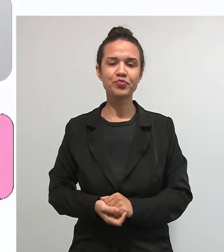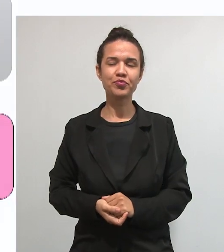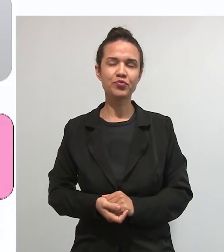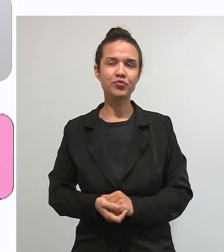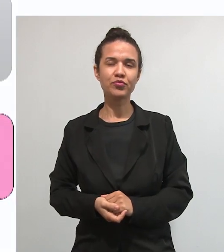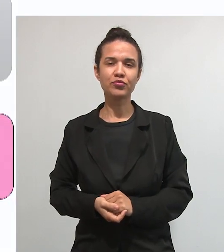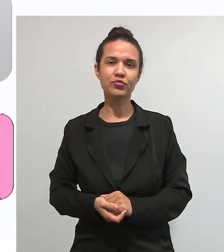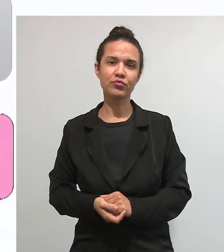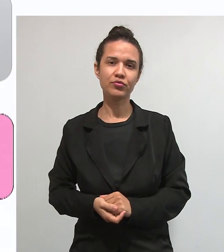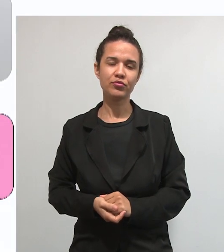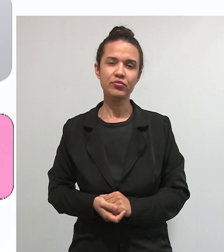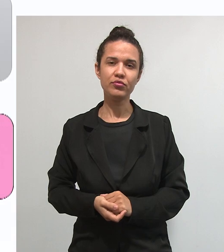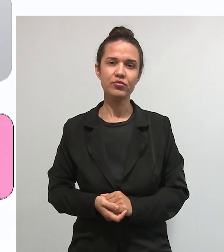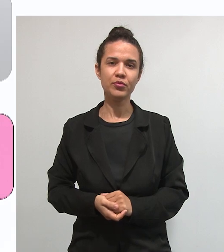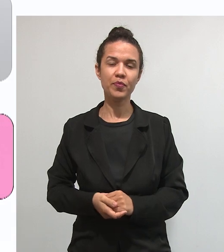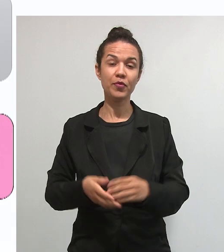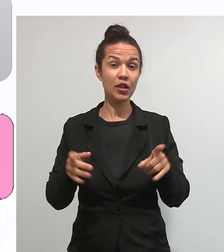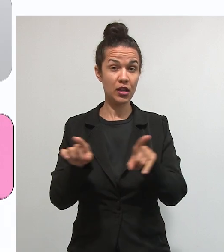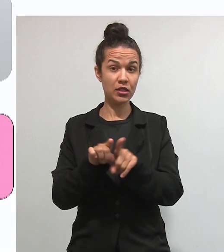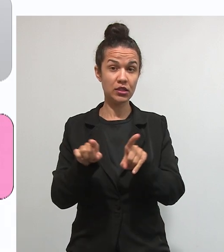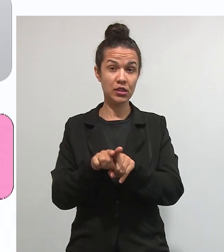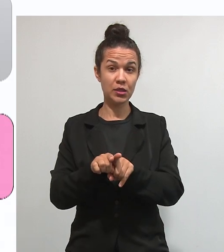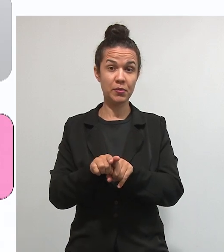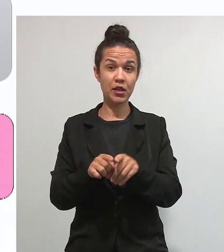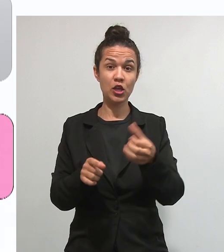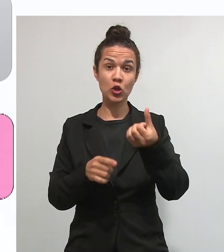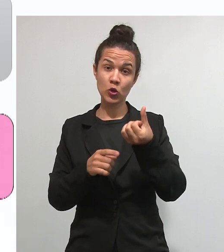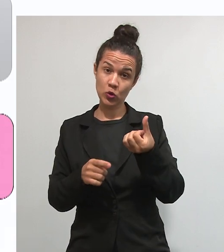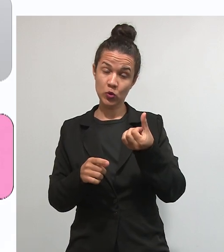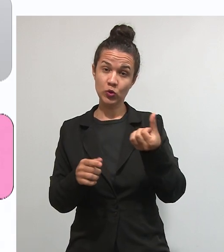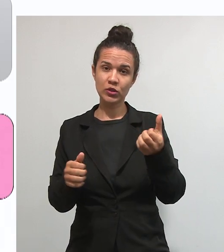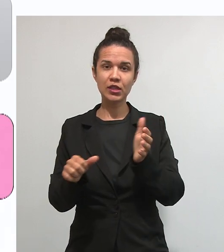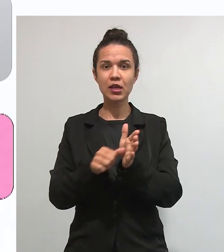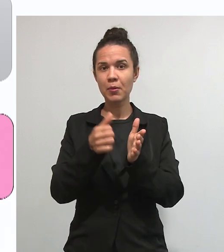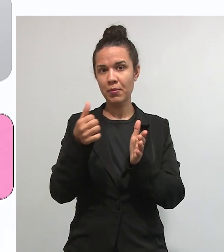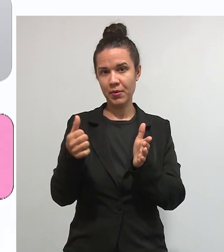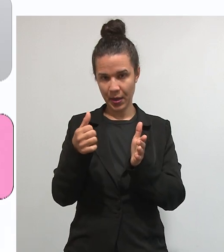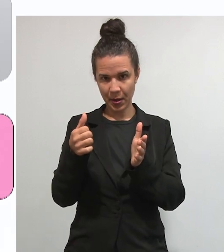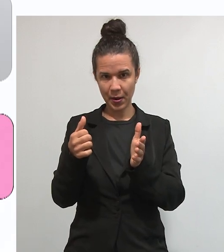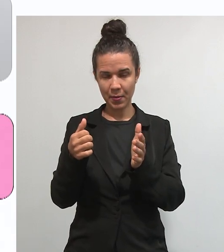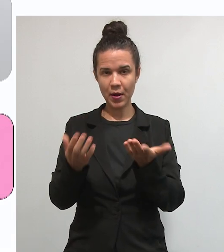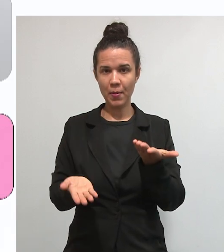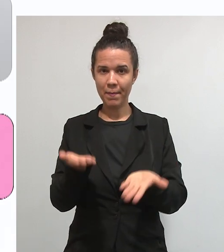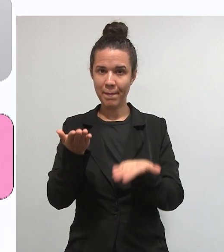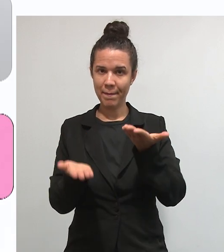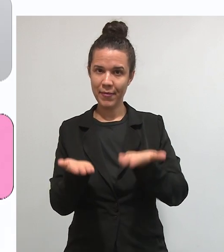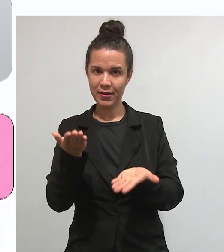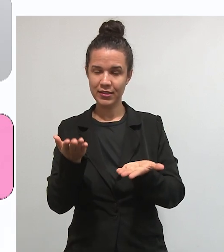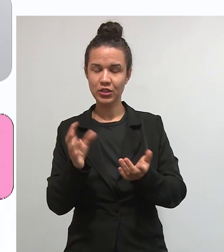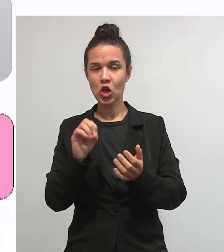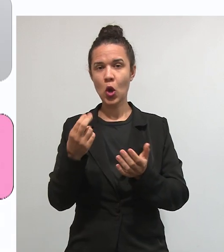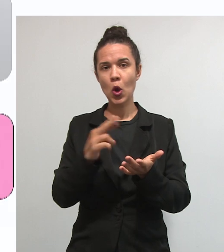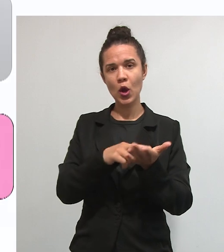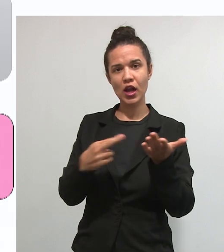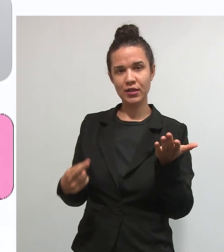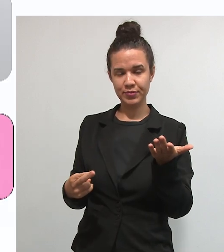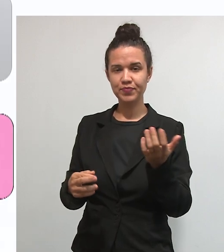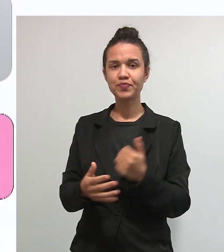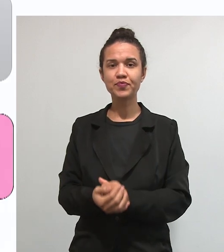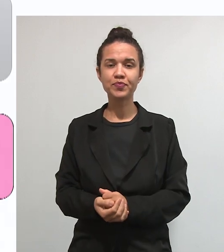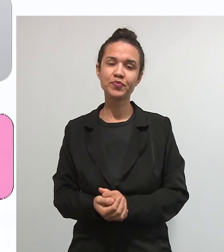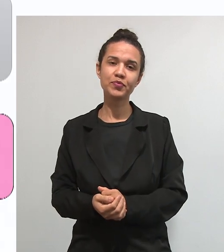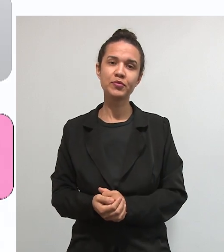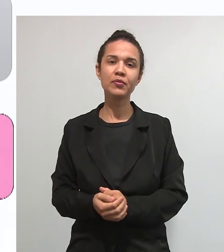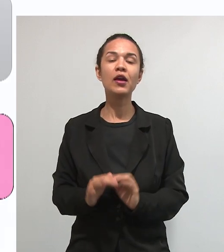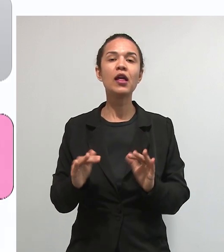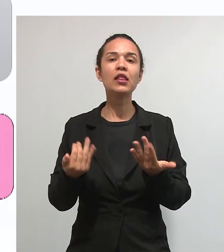aqui, então, vou citar aqui os 6 primeiros balanços aqui, né, ou os relatórios. O primeiro